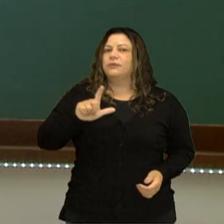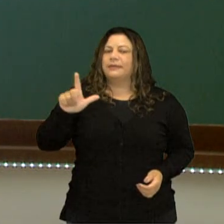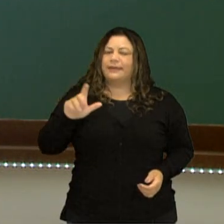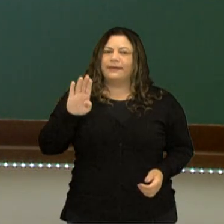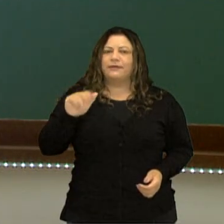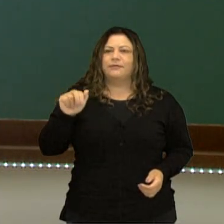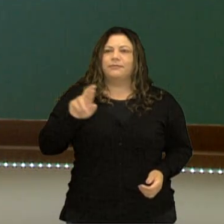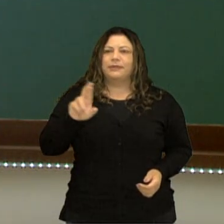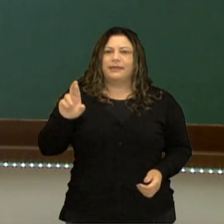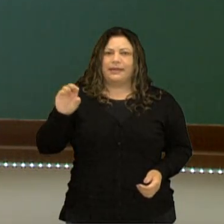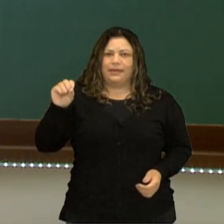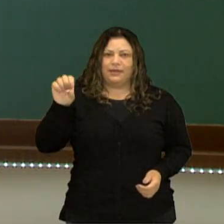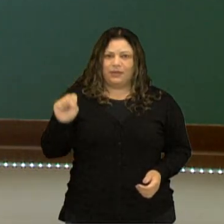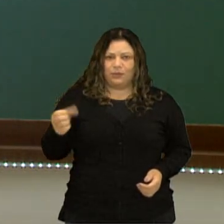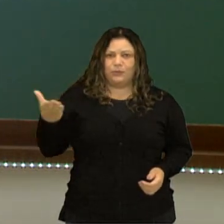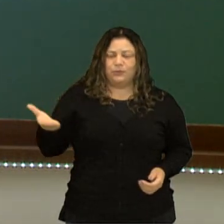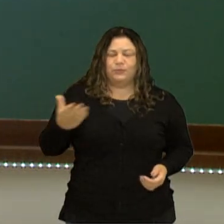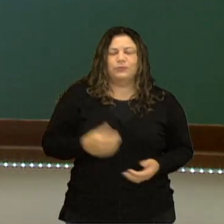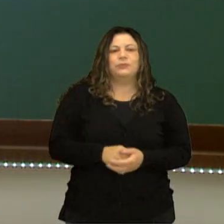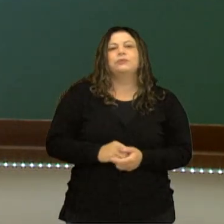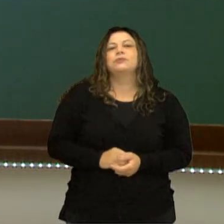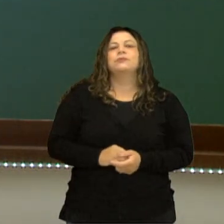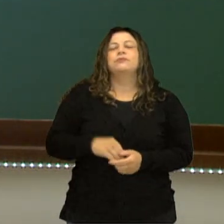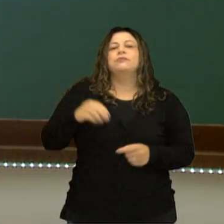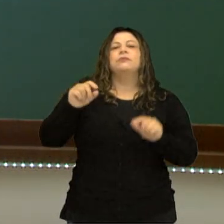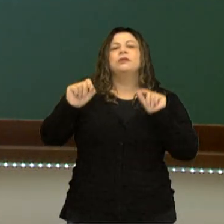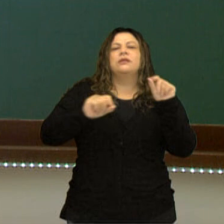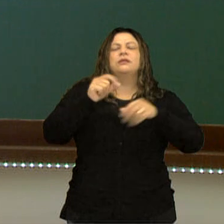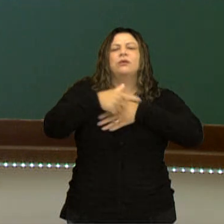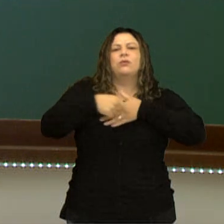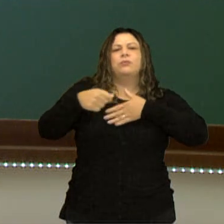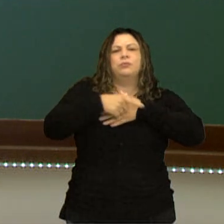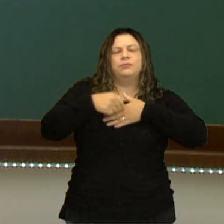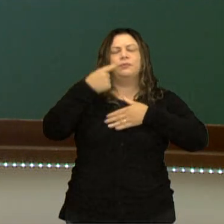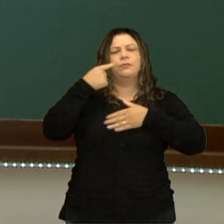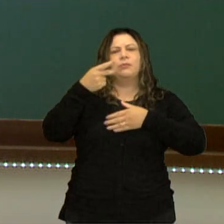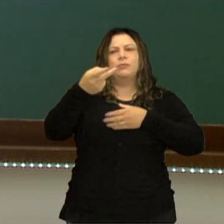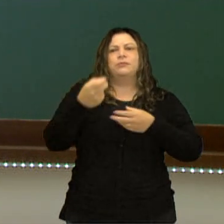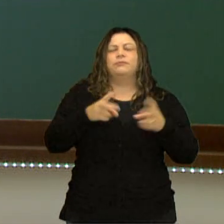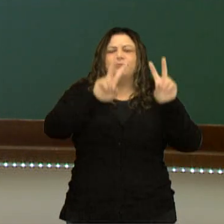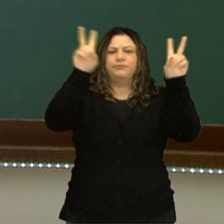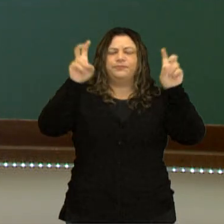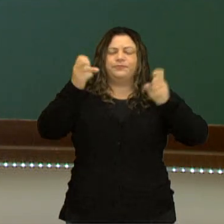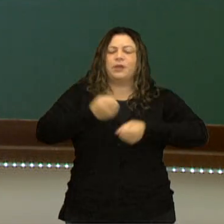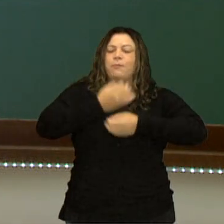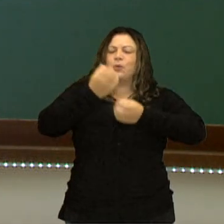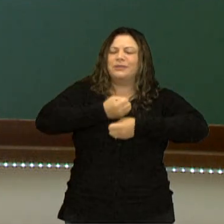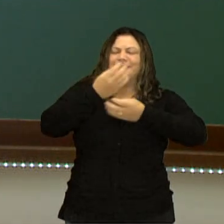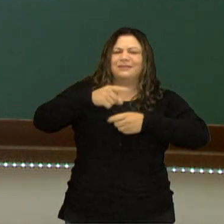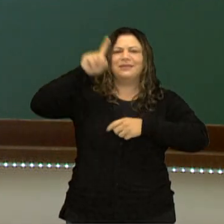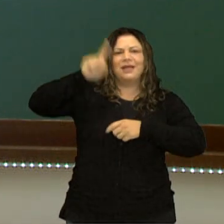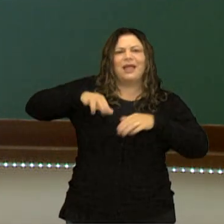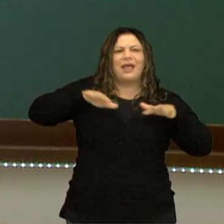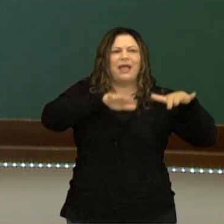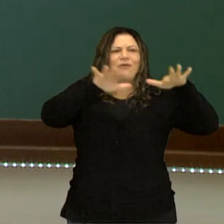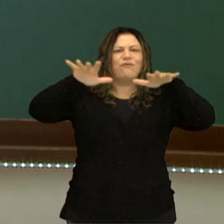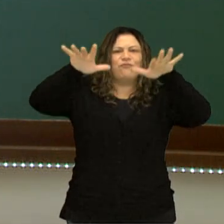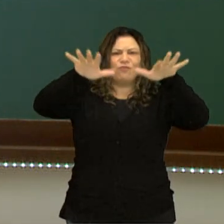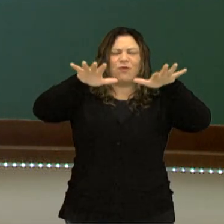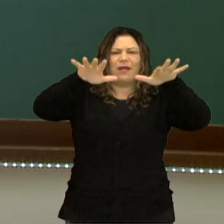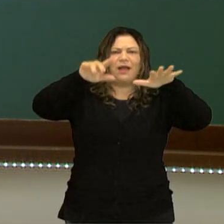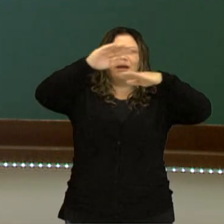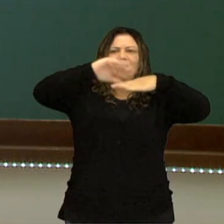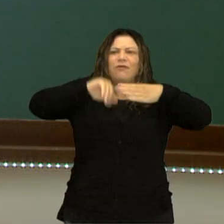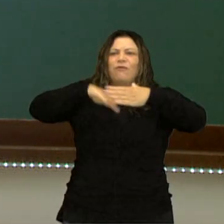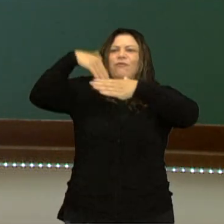da asa. Manuel de Barros considera um dos mais famosos esse verso aqui. E ele fala